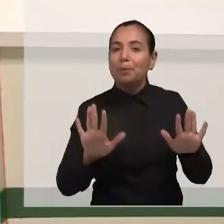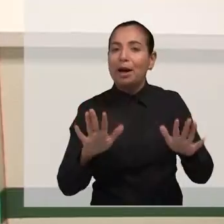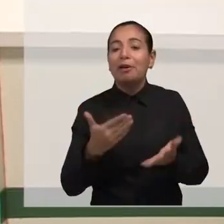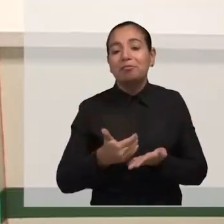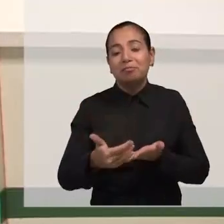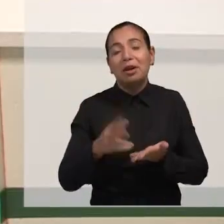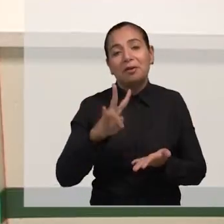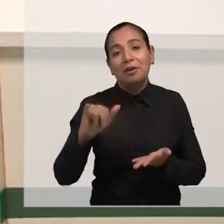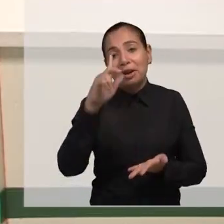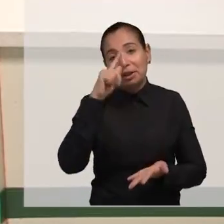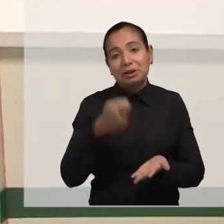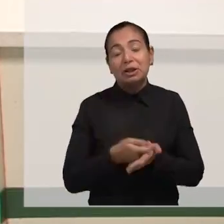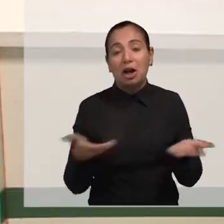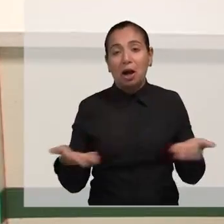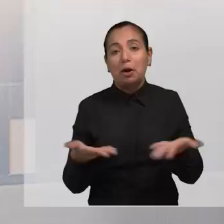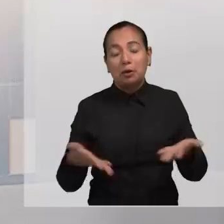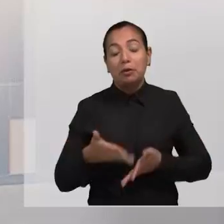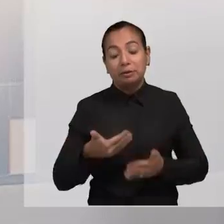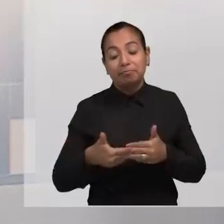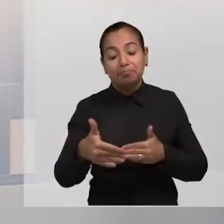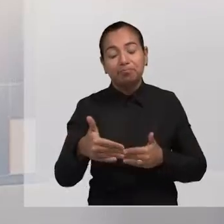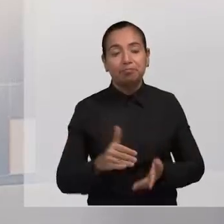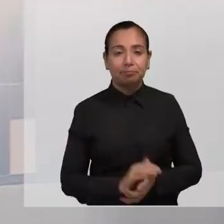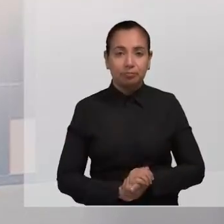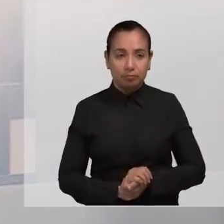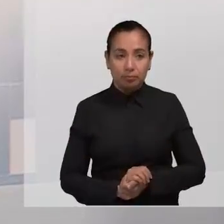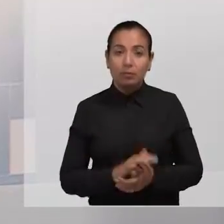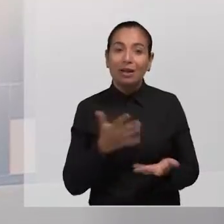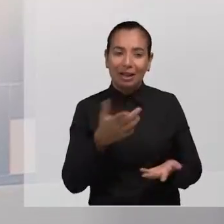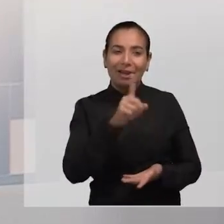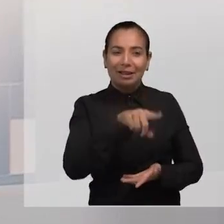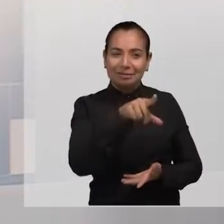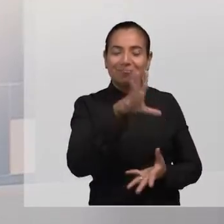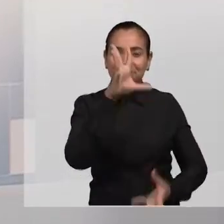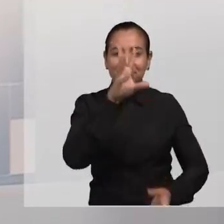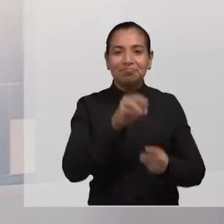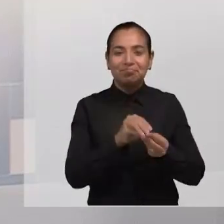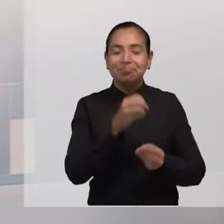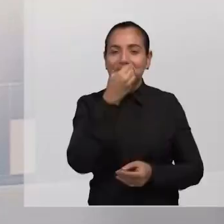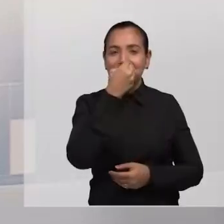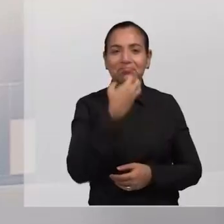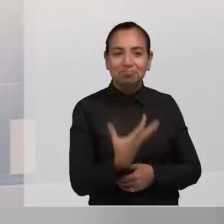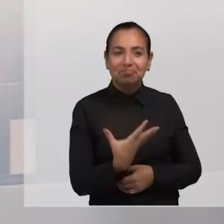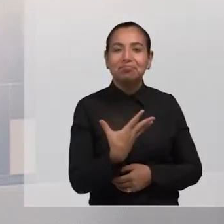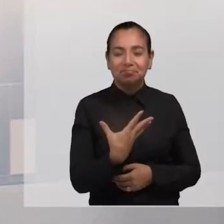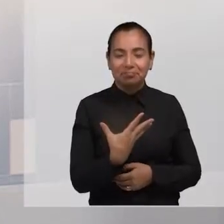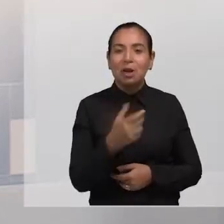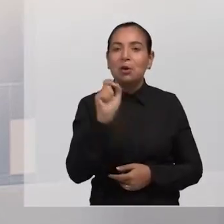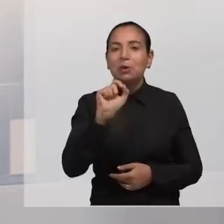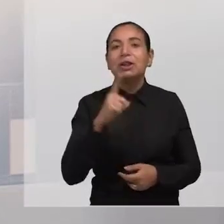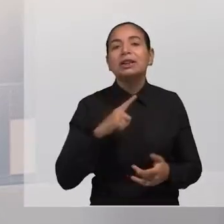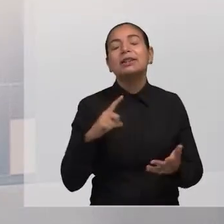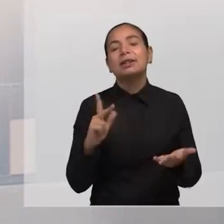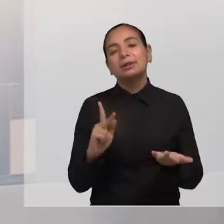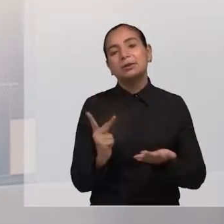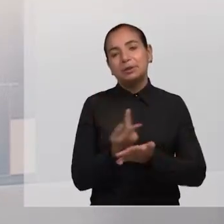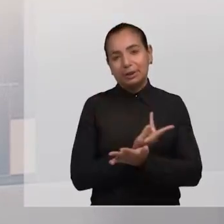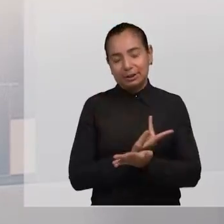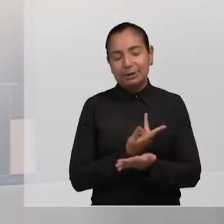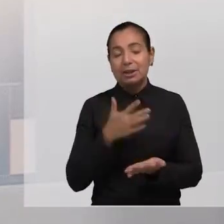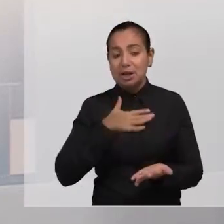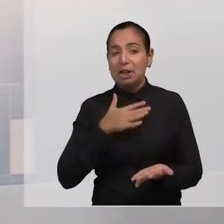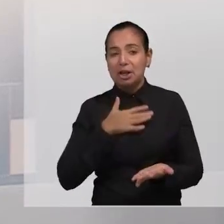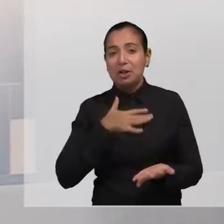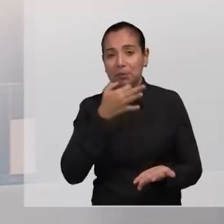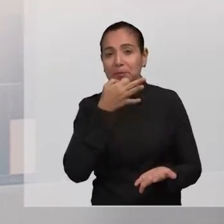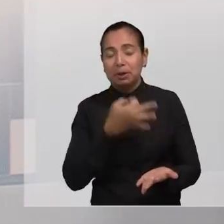confusão. Você resumiu muito bem esse cenário. Em síntese, o que está acontecendo, na minha avaliação? O